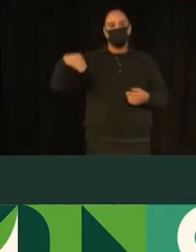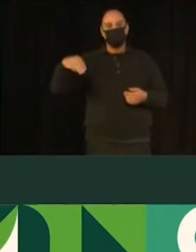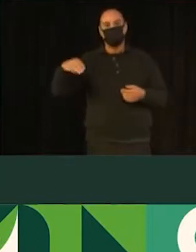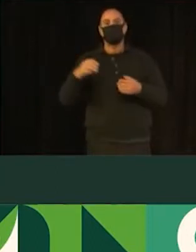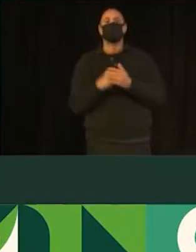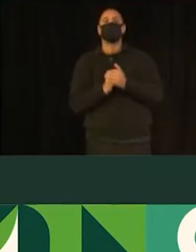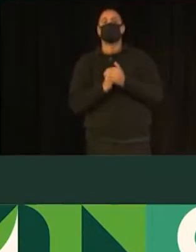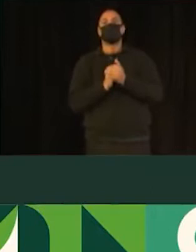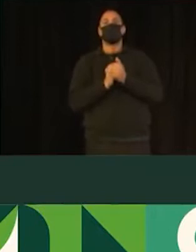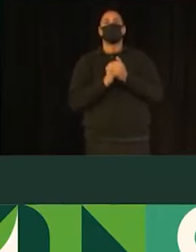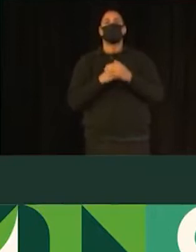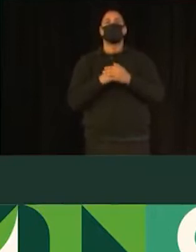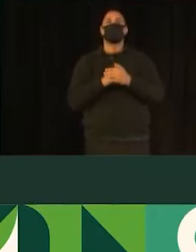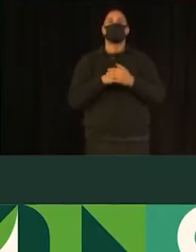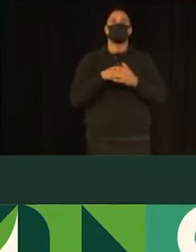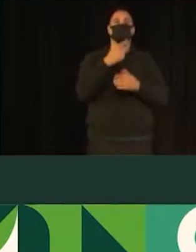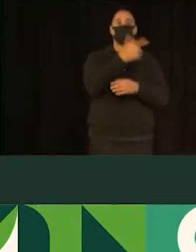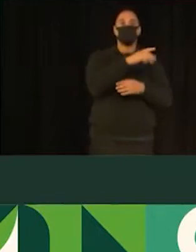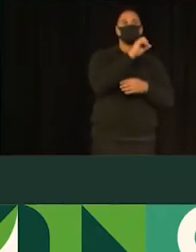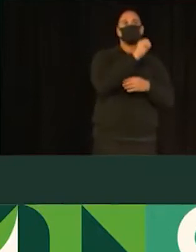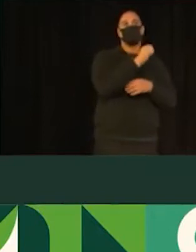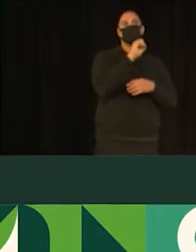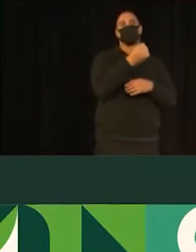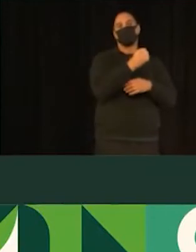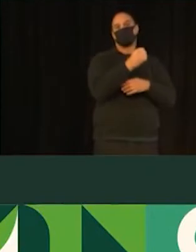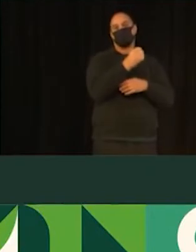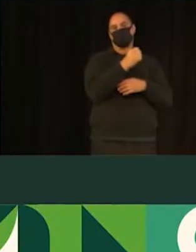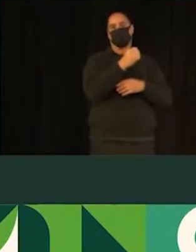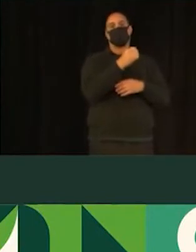média, 88,9 milhões.